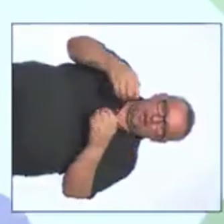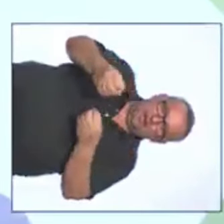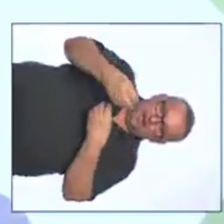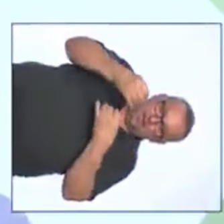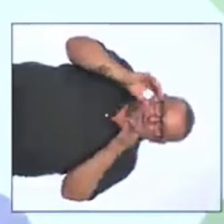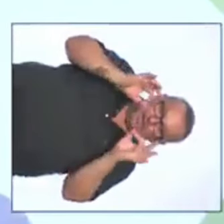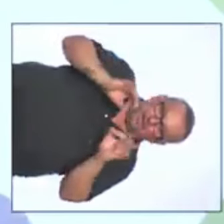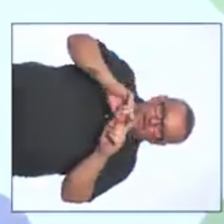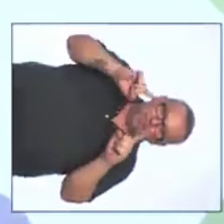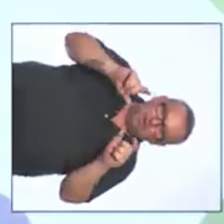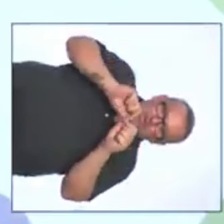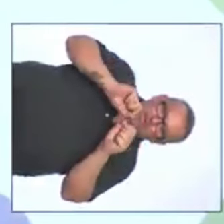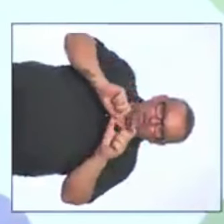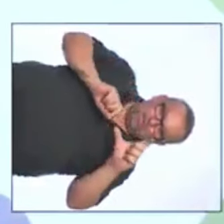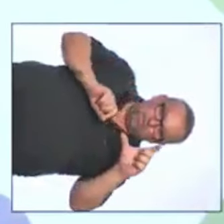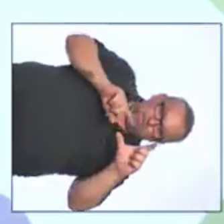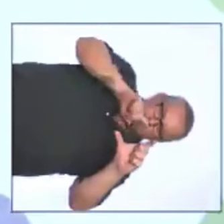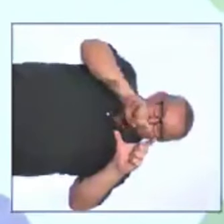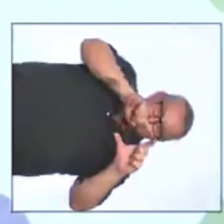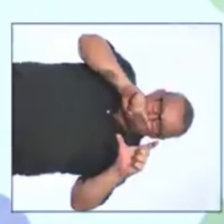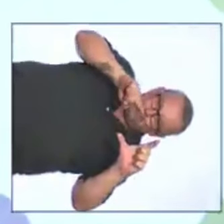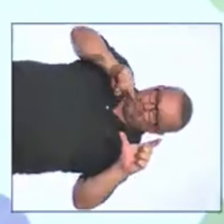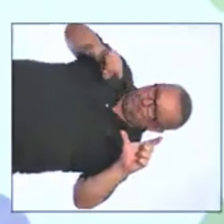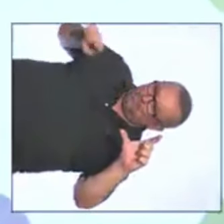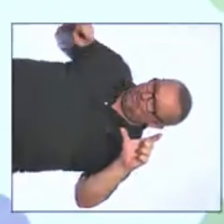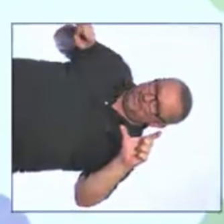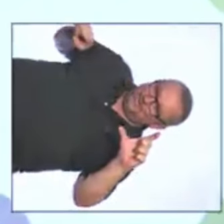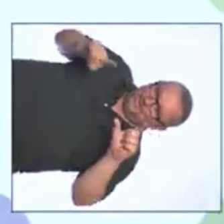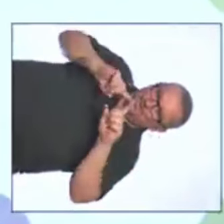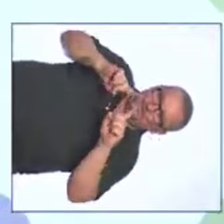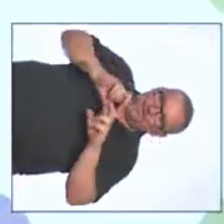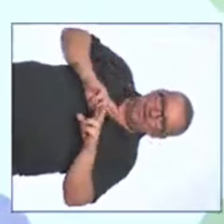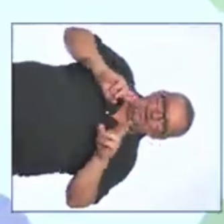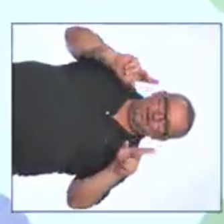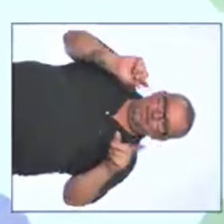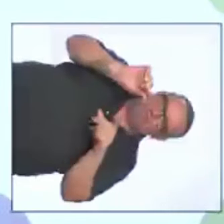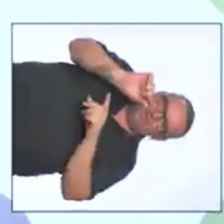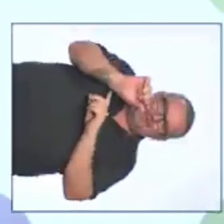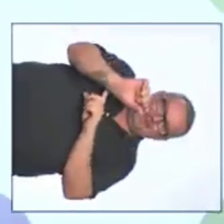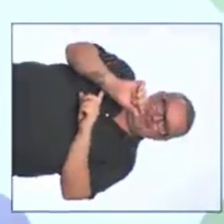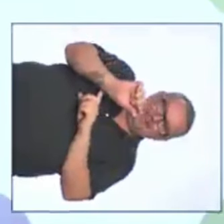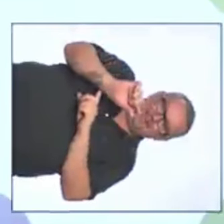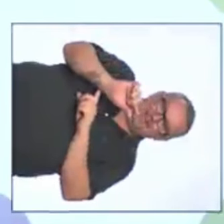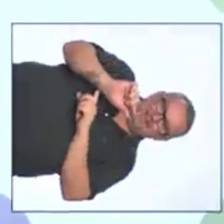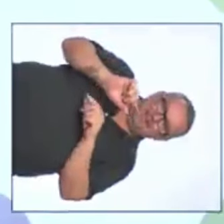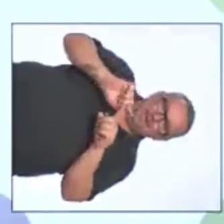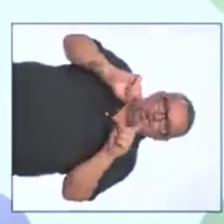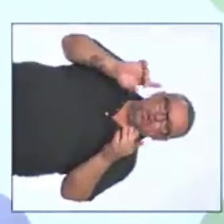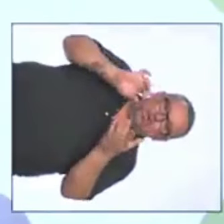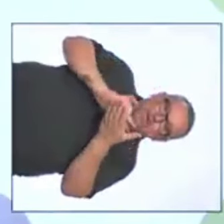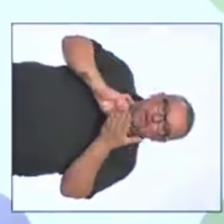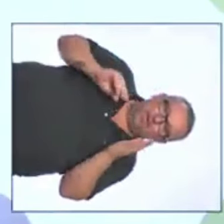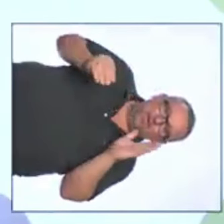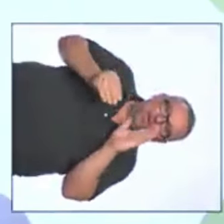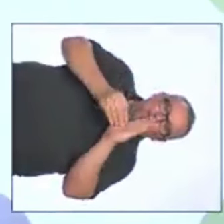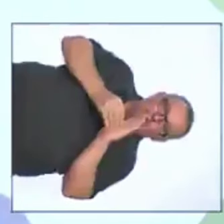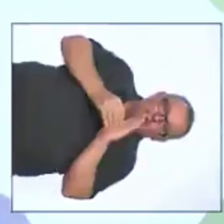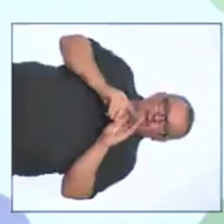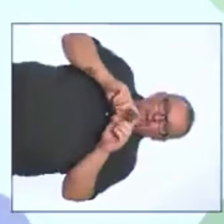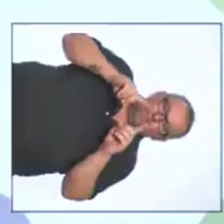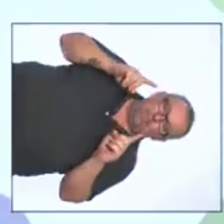certo mas a maneira como que eles colocam a linha assim eles colocam lá na frente mas a diferença era muito pequena e na verdade eles colocam essa imagem